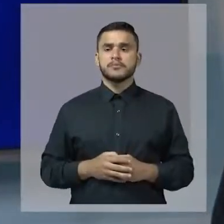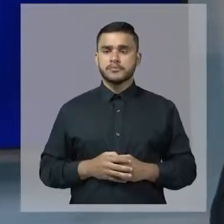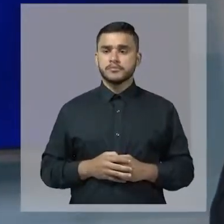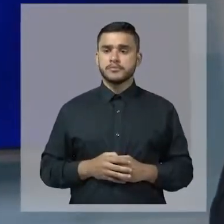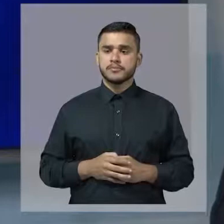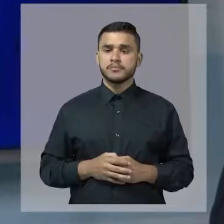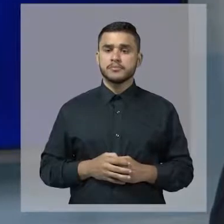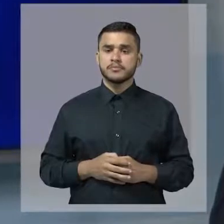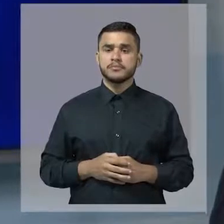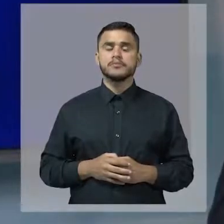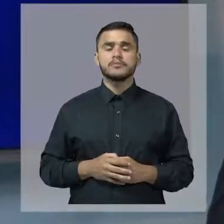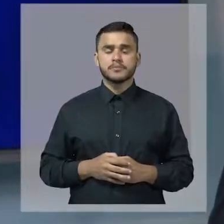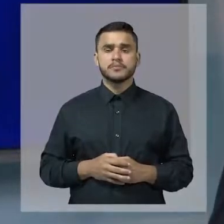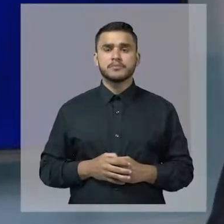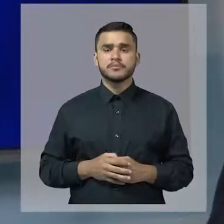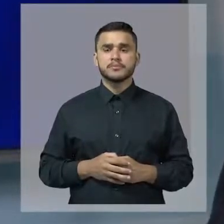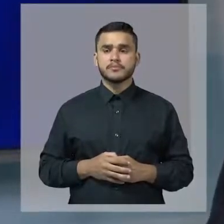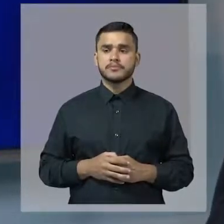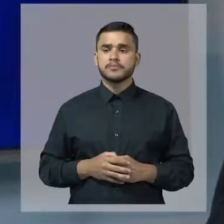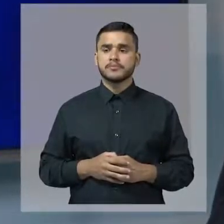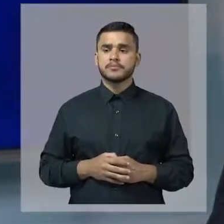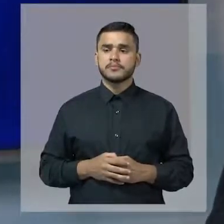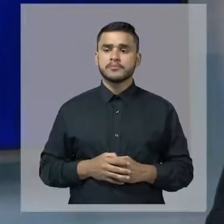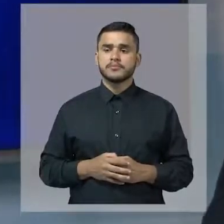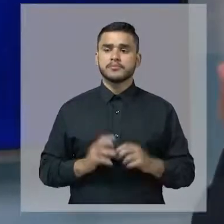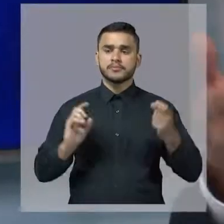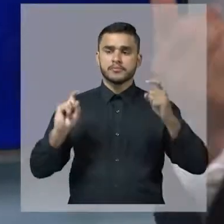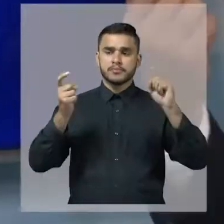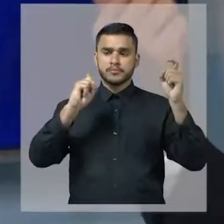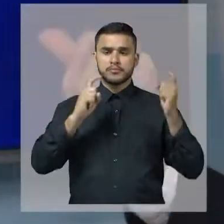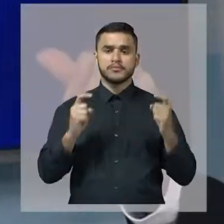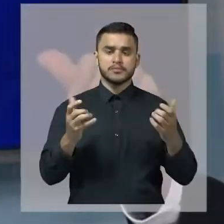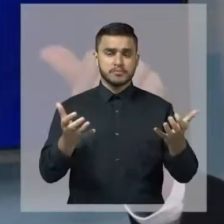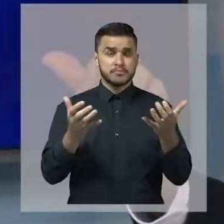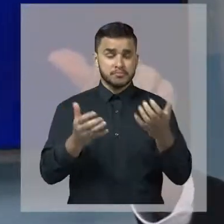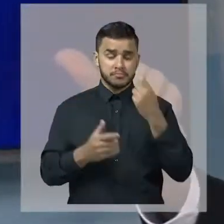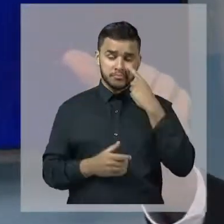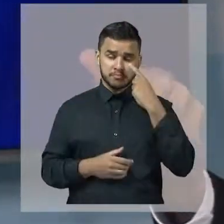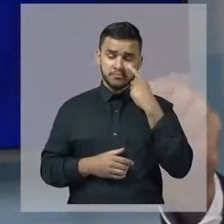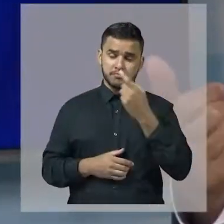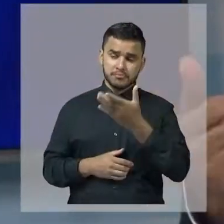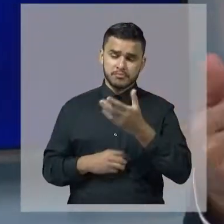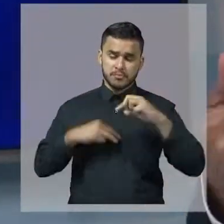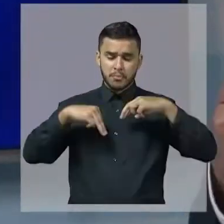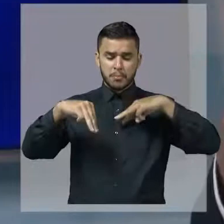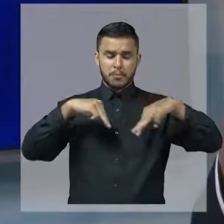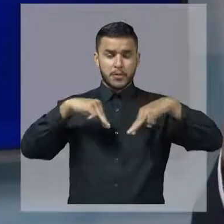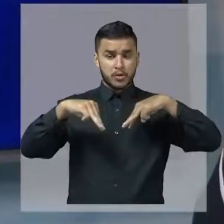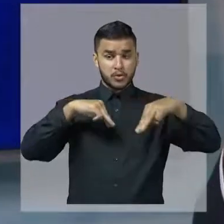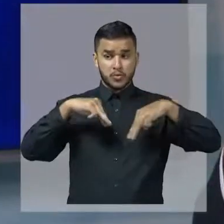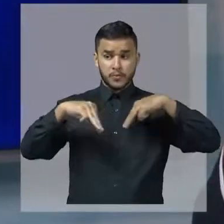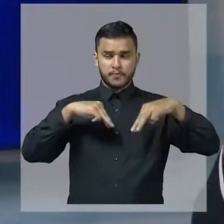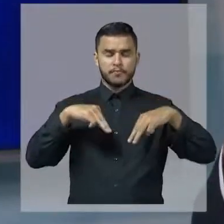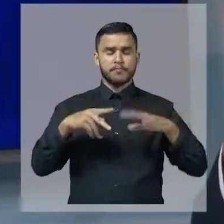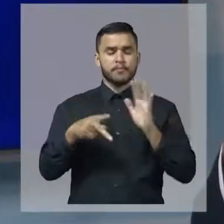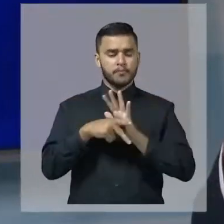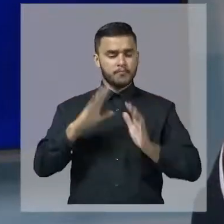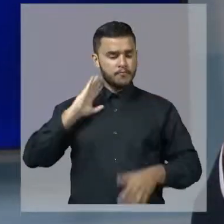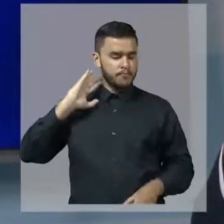ministros que compõem a Justiça Eleitoral integram a Suprema Corte, integram